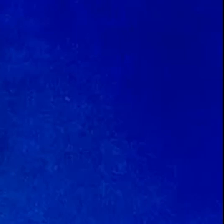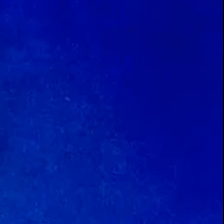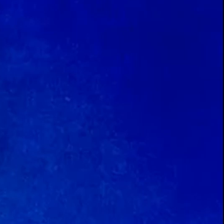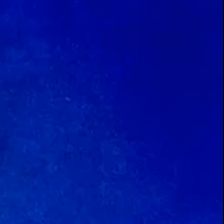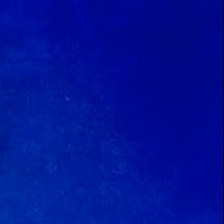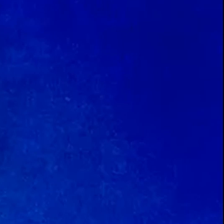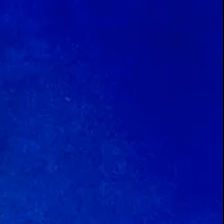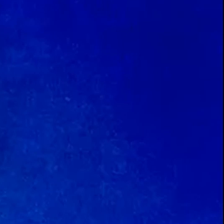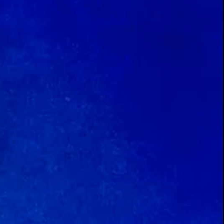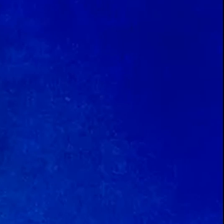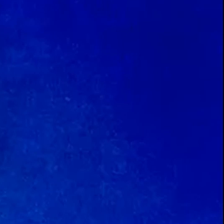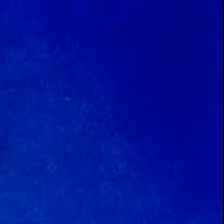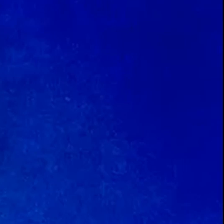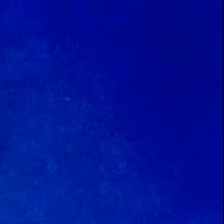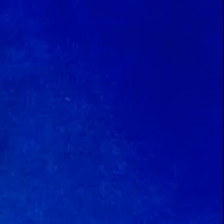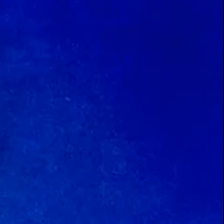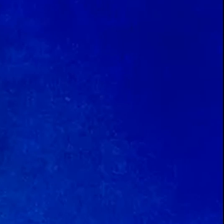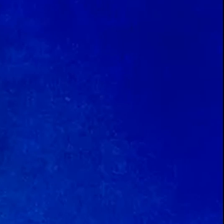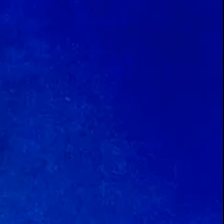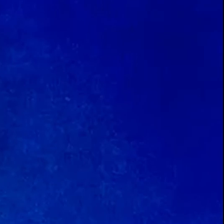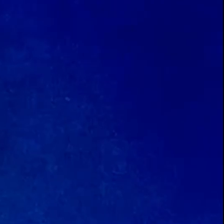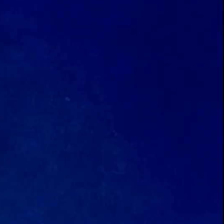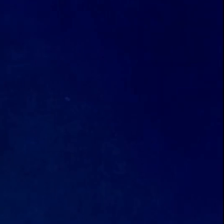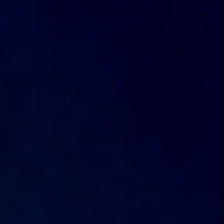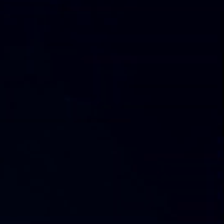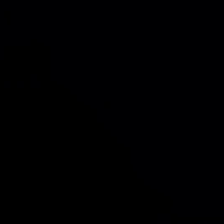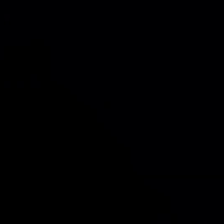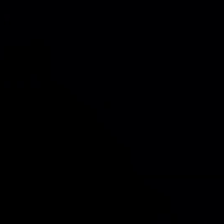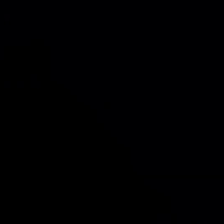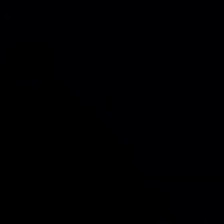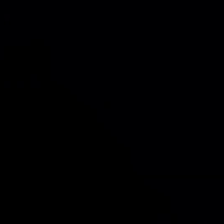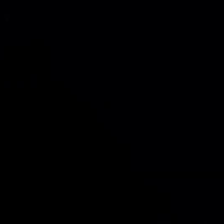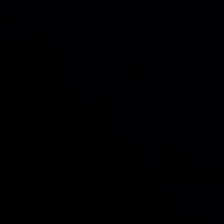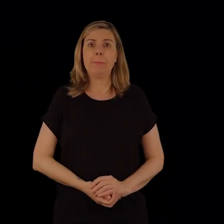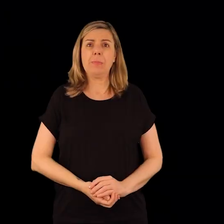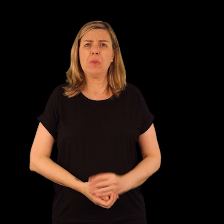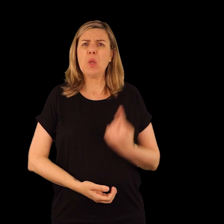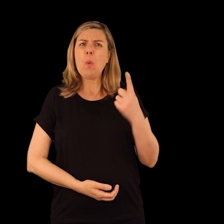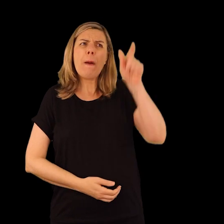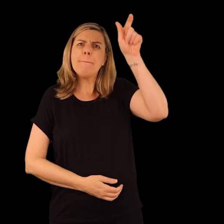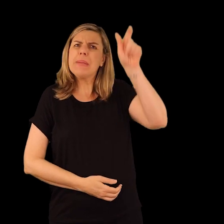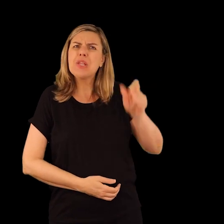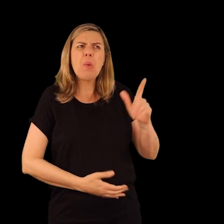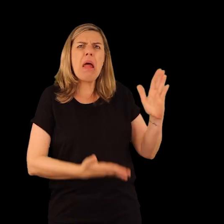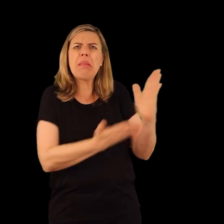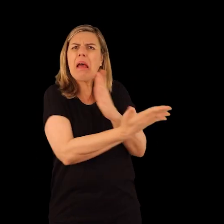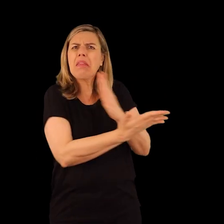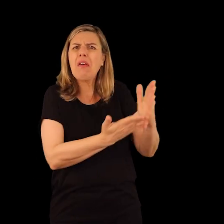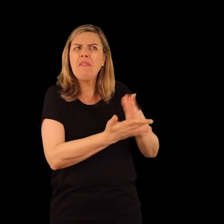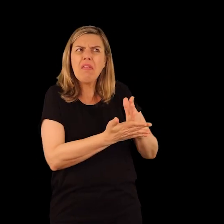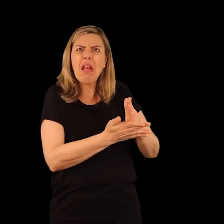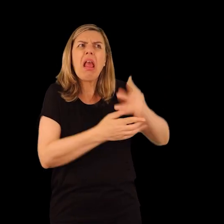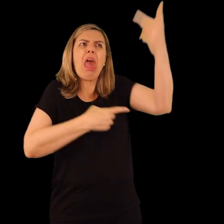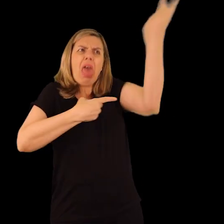Abaixo, relatos de acordar, com símbolo de feminino nas letras O. Eu apanhei Jussara Barros. de quem não era nada meu.